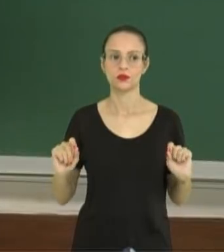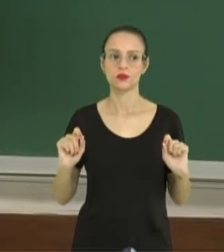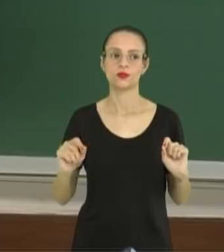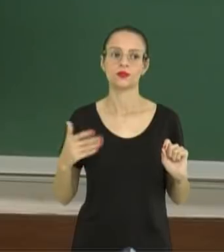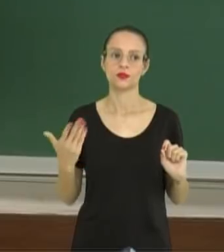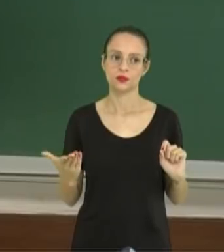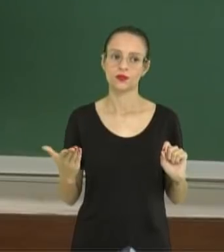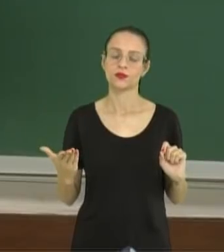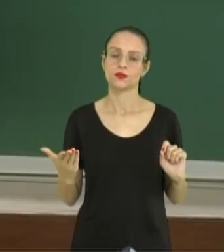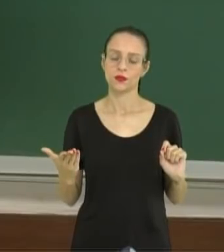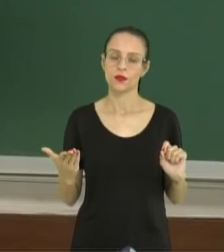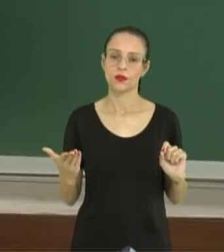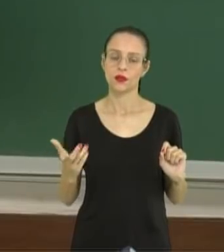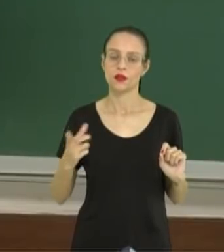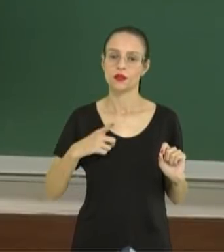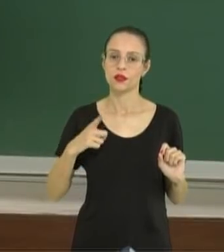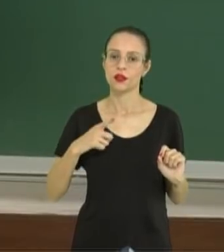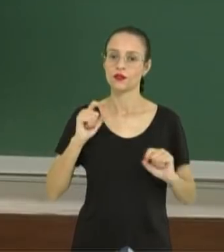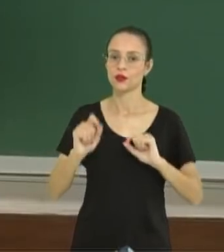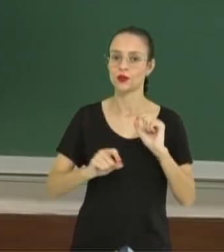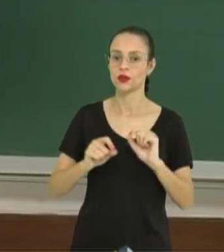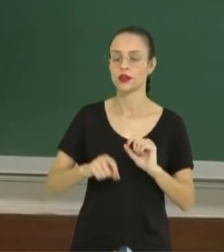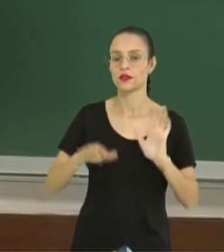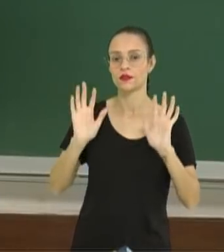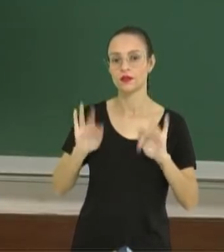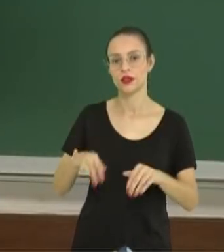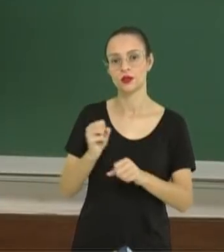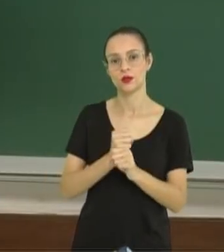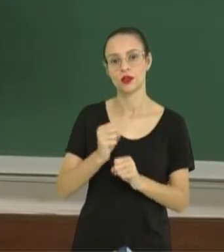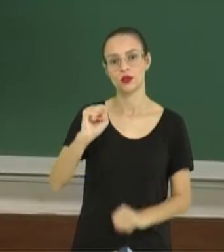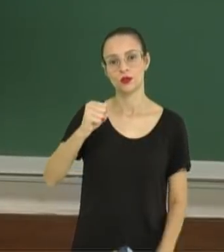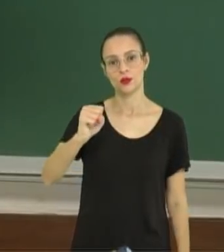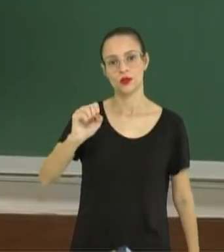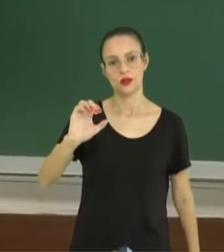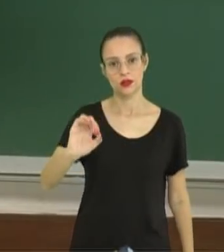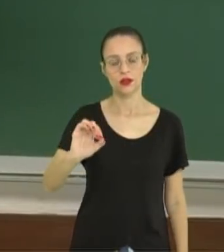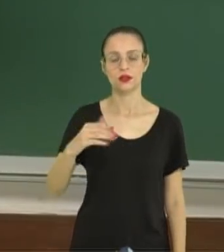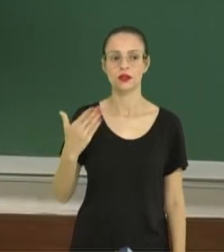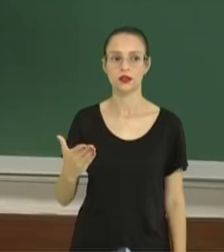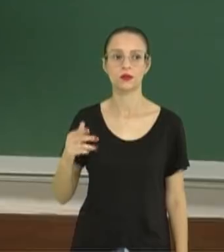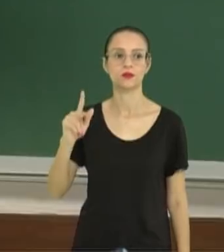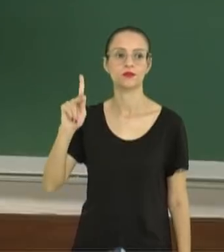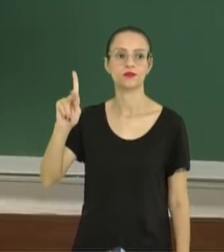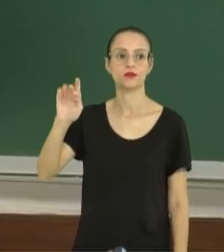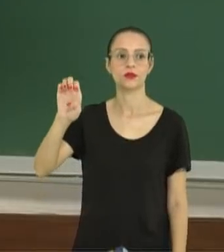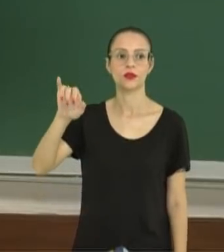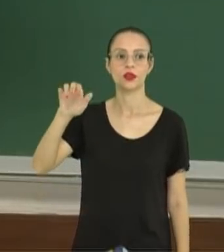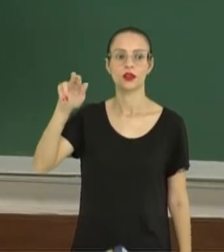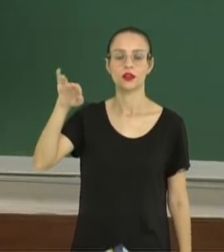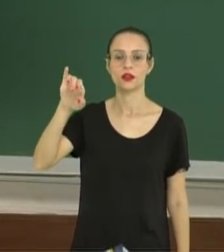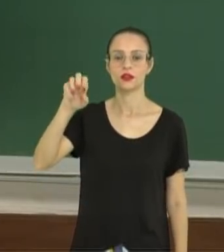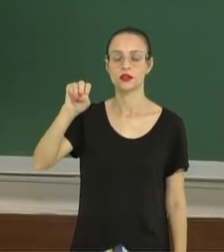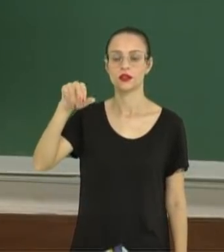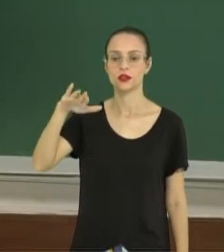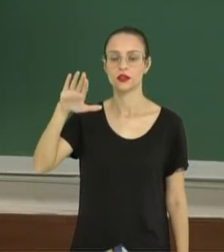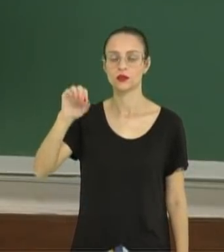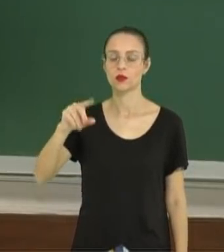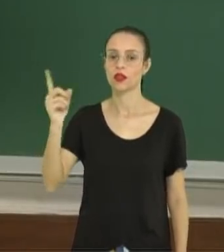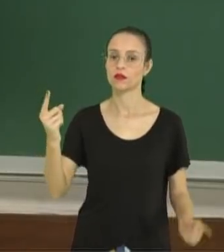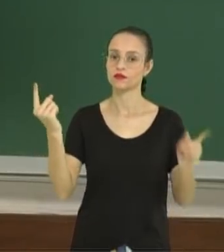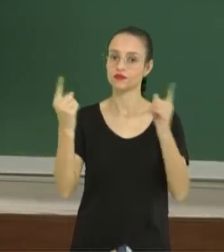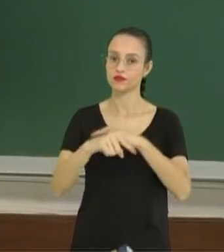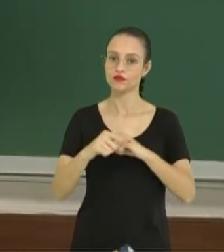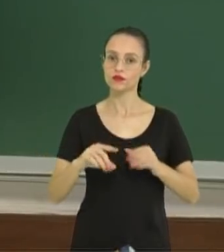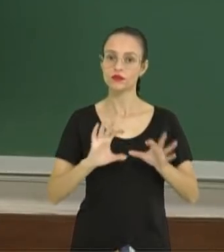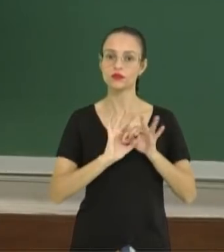isso veio a ter fim lá na década de 80, e o keynesianismo era opositor ao liberalismo econômico,